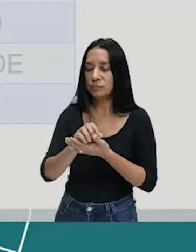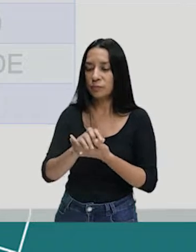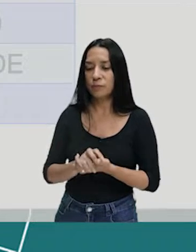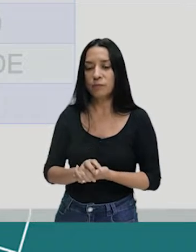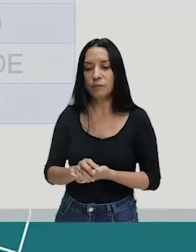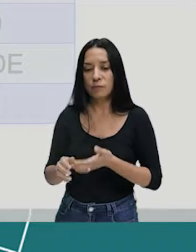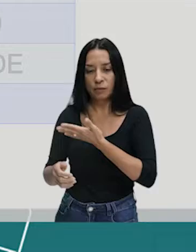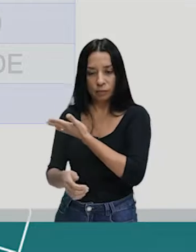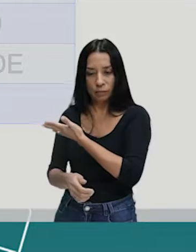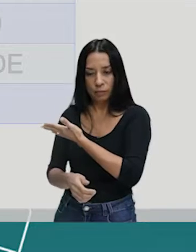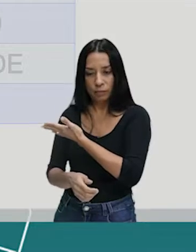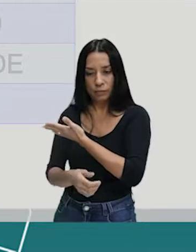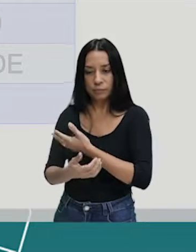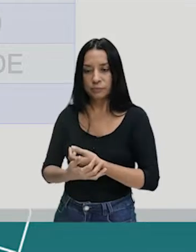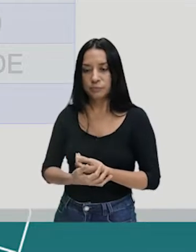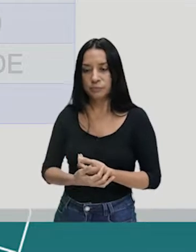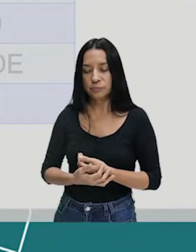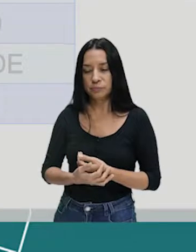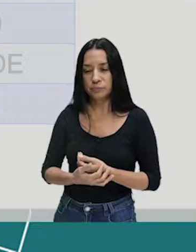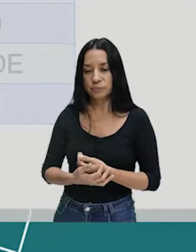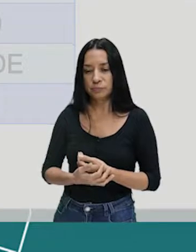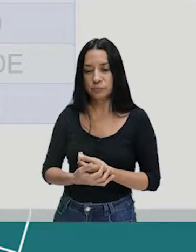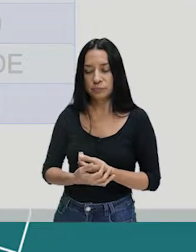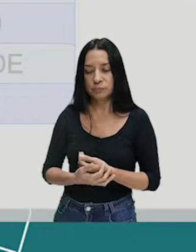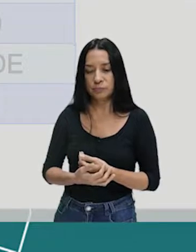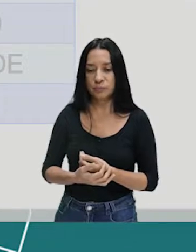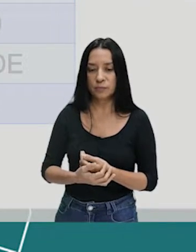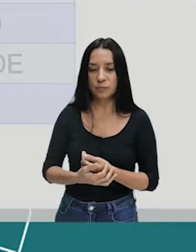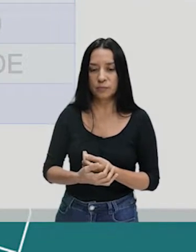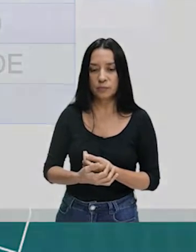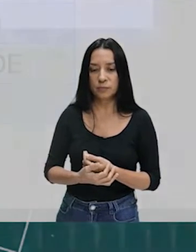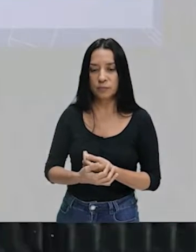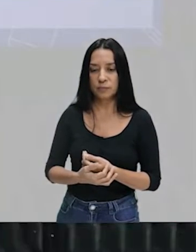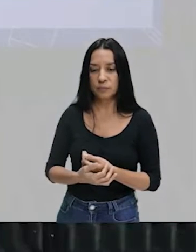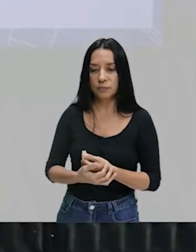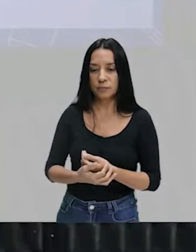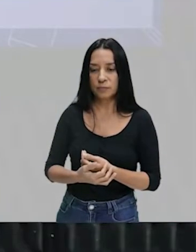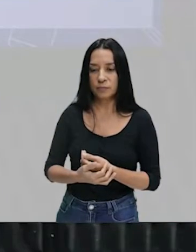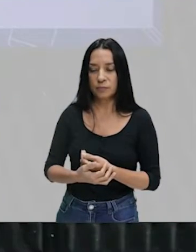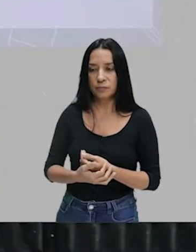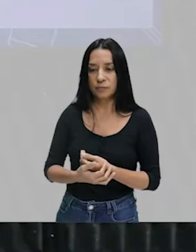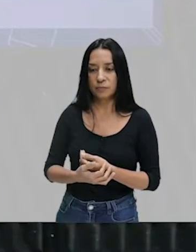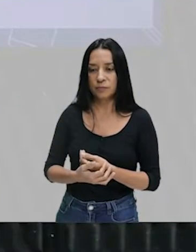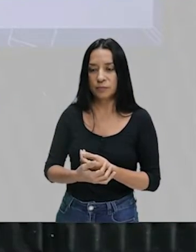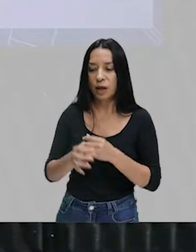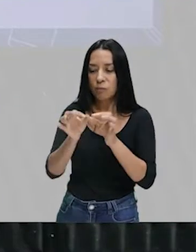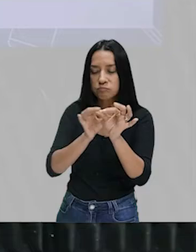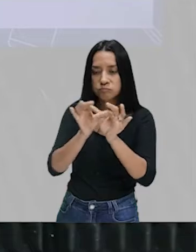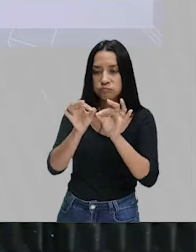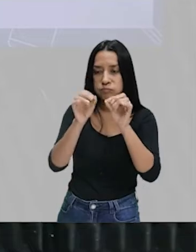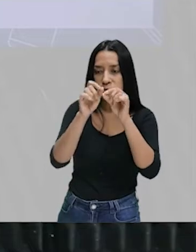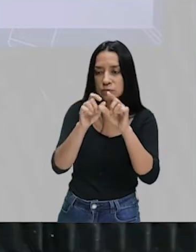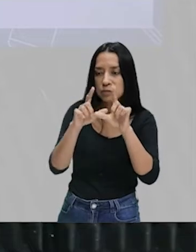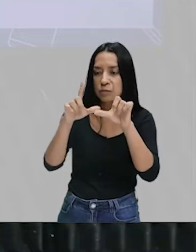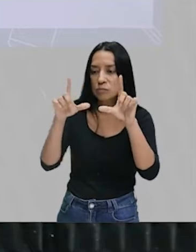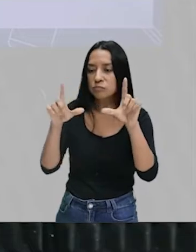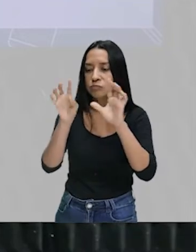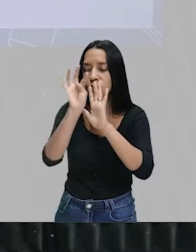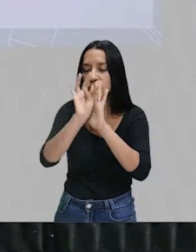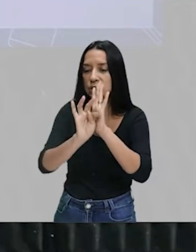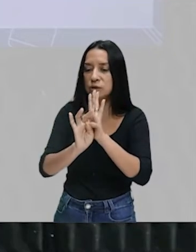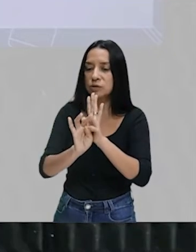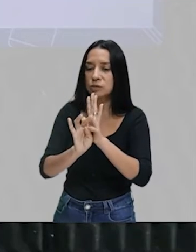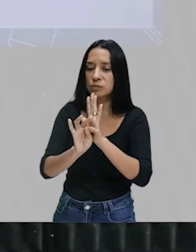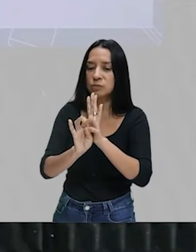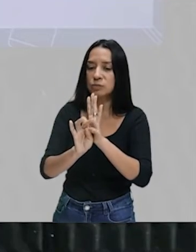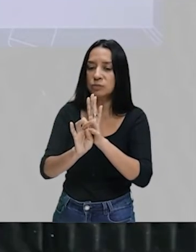coisa upload que é você carregar alguma coisa layout é a organização do texto